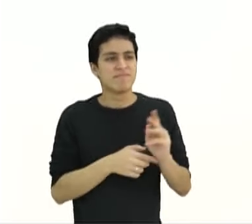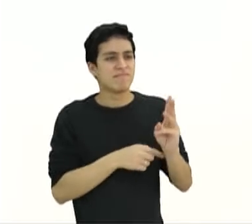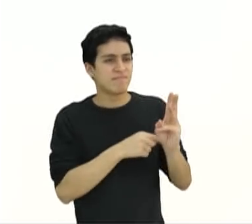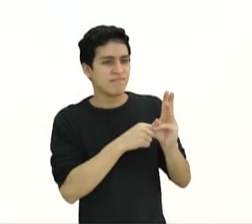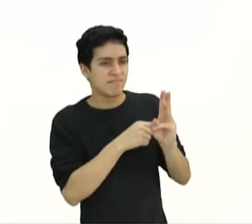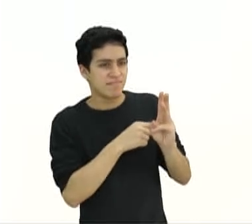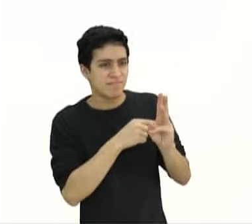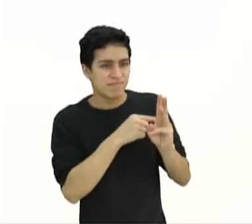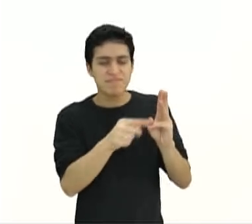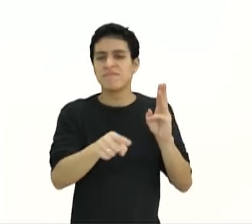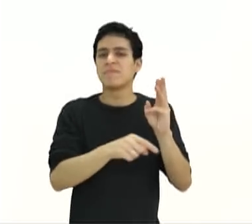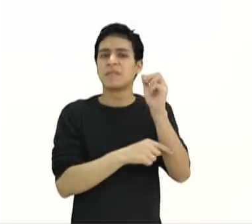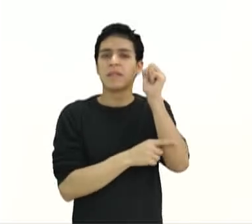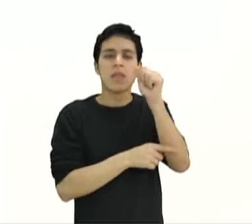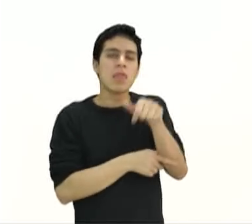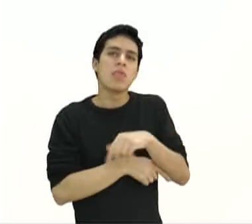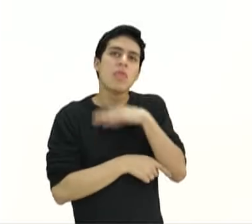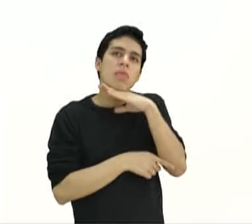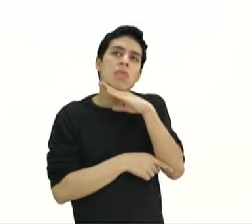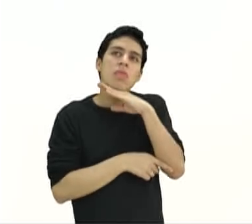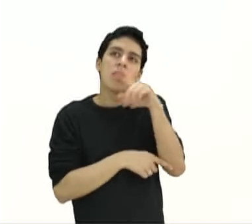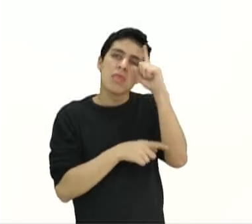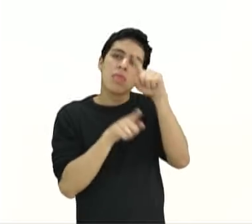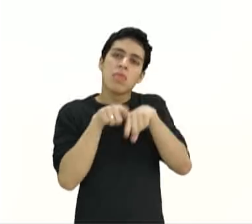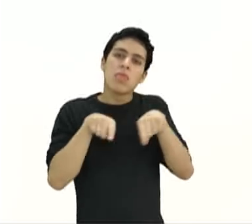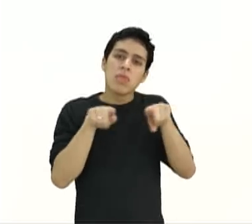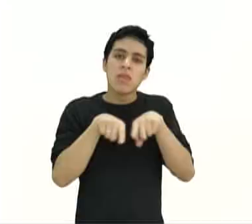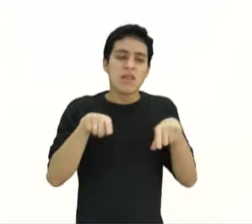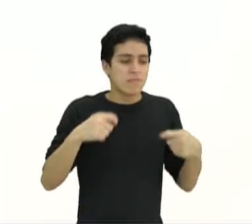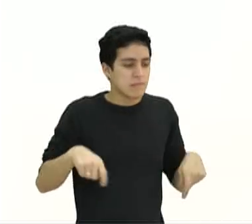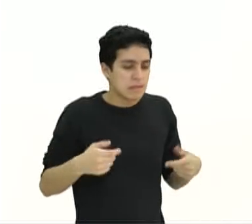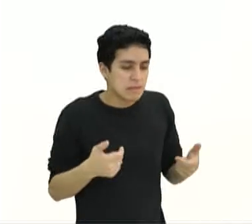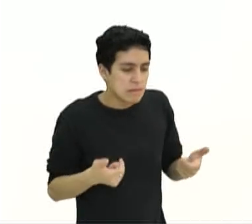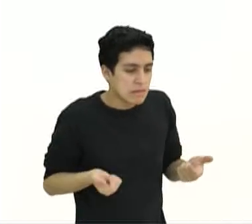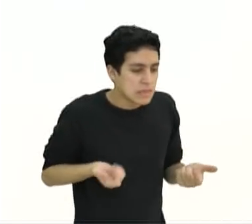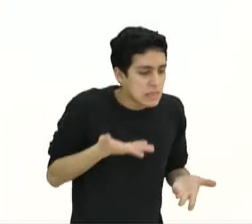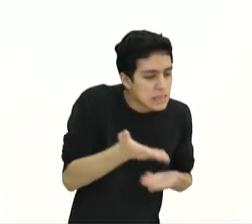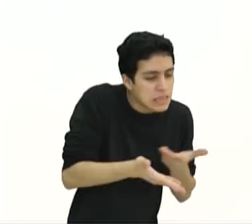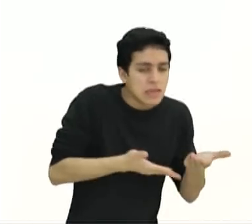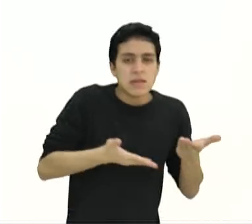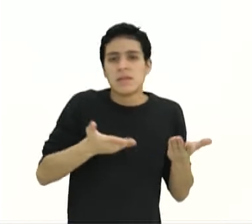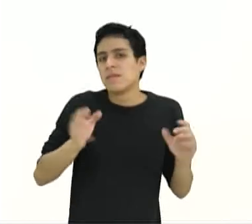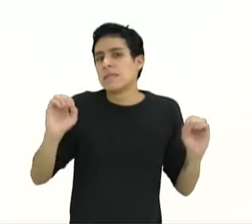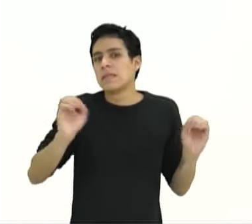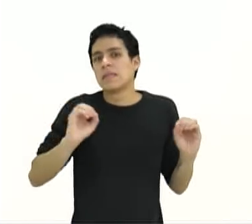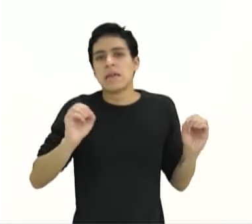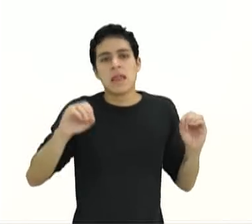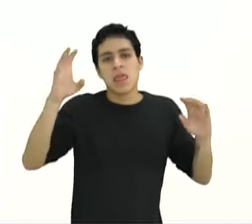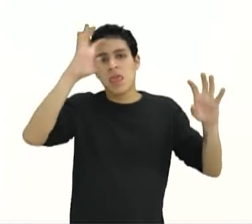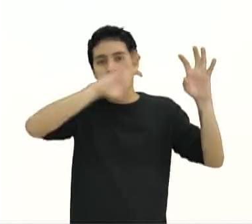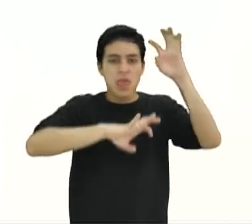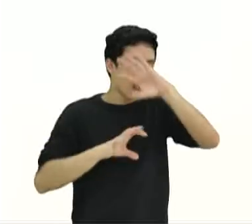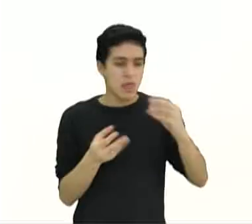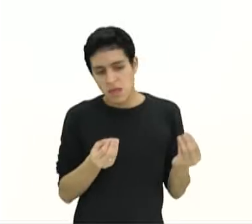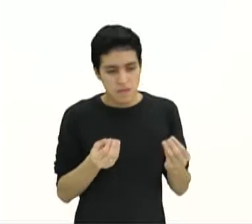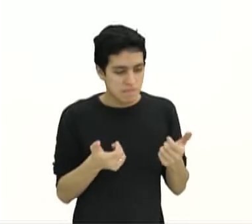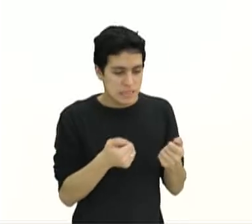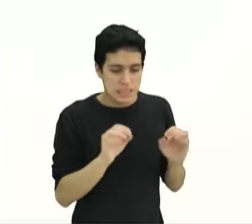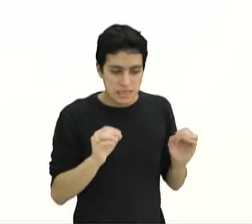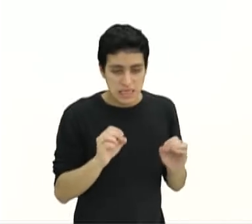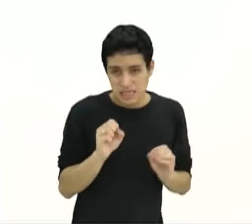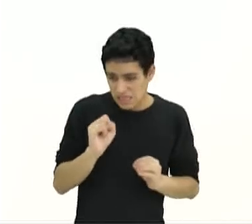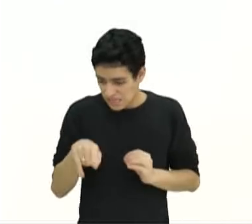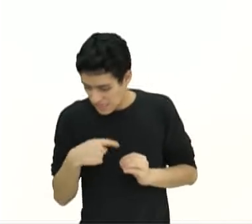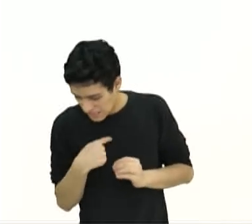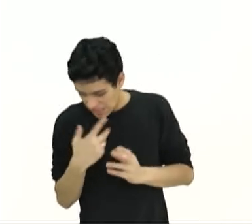ser entretidas antes da invenção do smartphone. Se fosse eu, certamente levaria uma